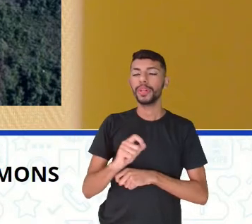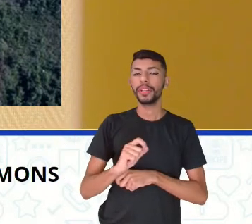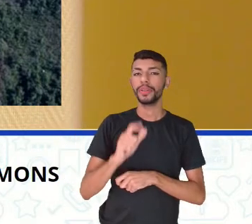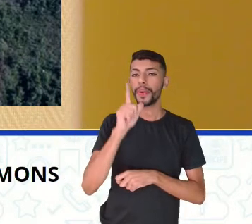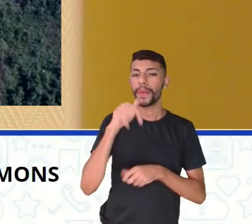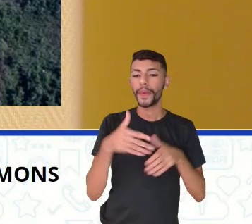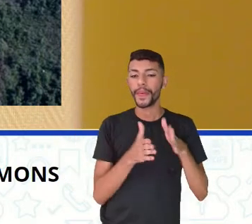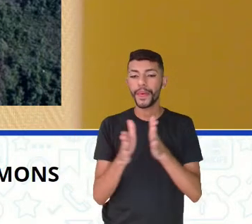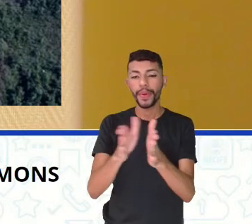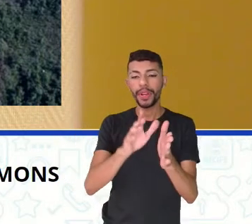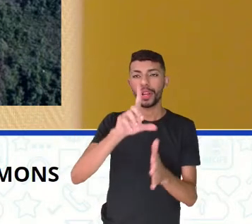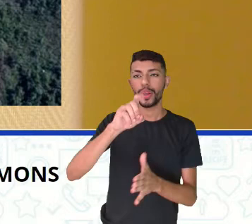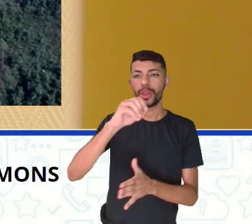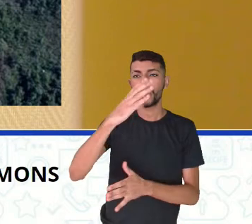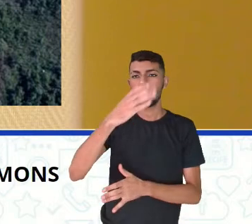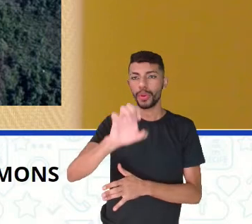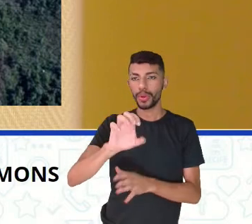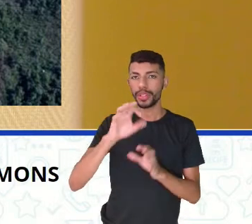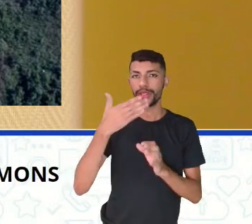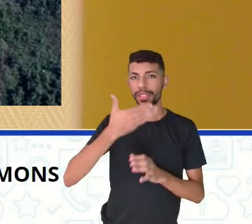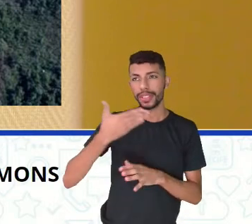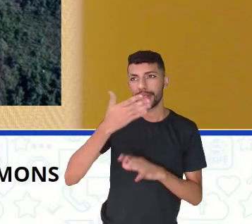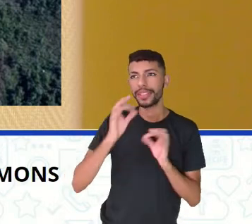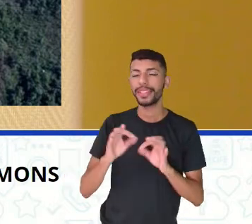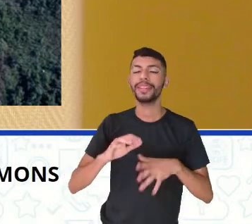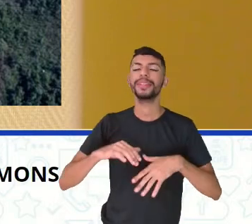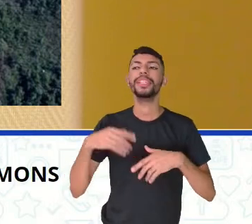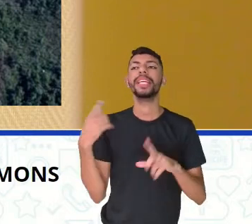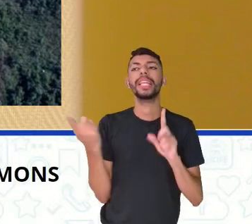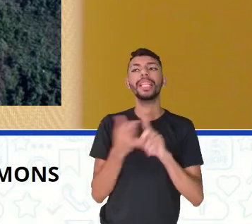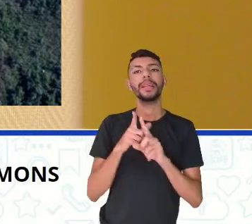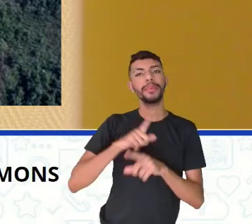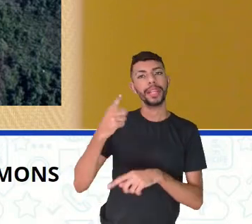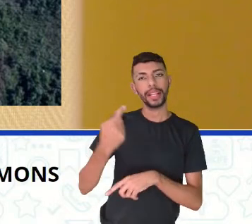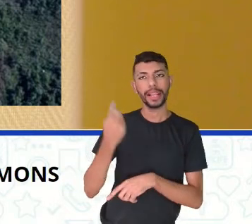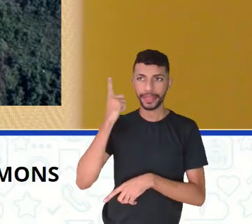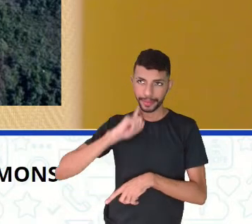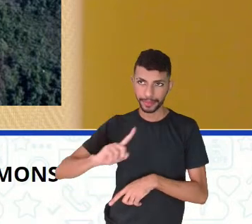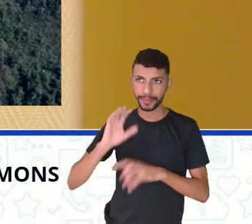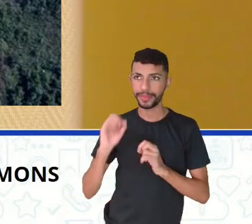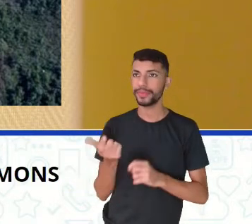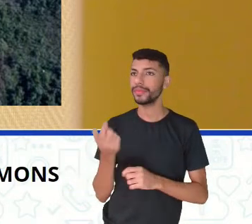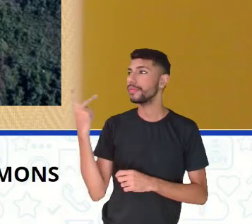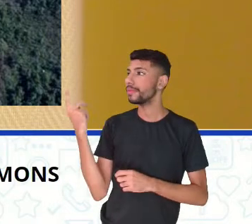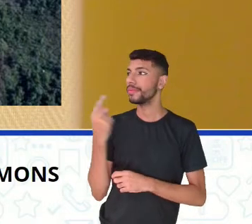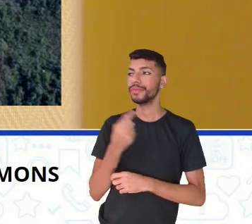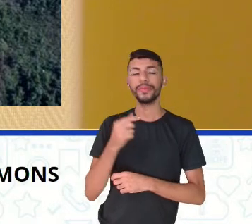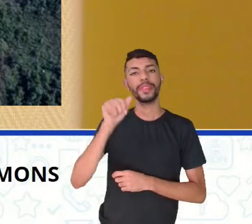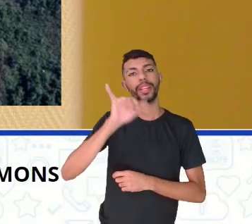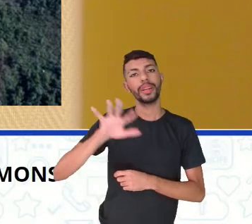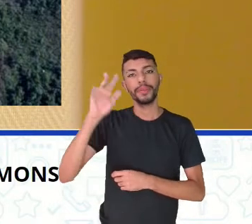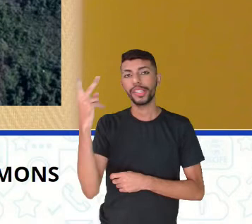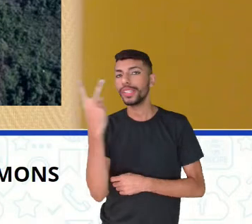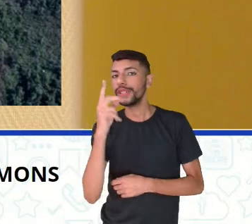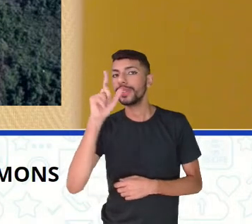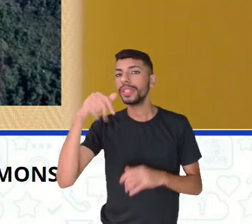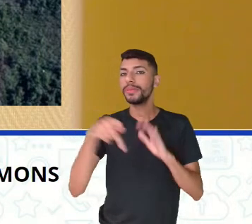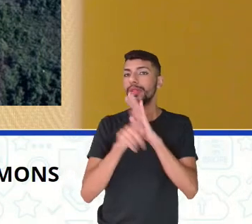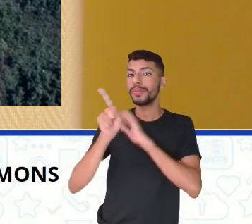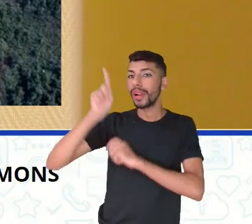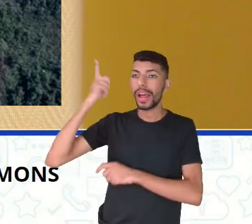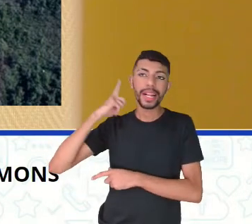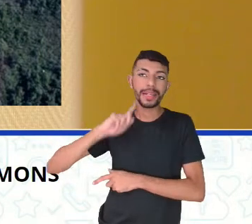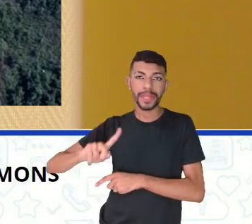Vale do Rio Doce, então tem a ver com isso aí, que também é em Minas Gerais, nessas duas imagens são em Minas Gerais. E aí o que é que você